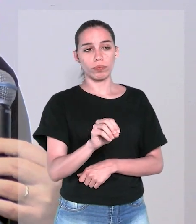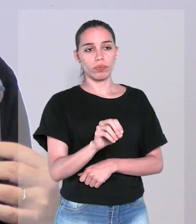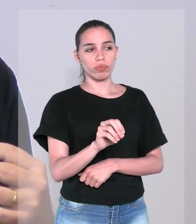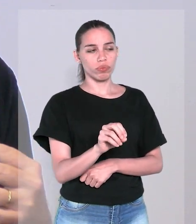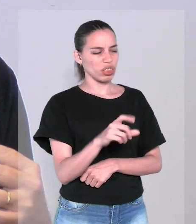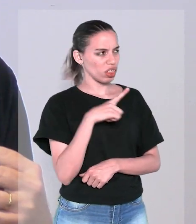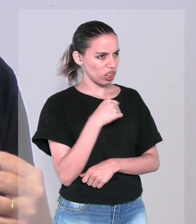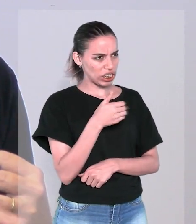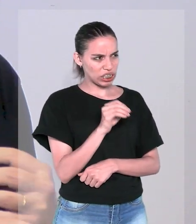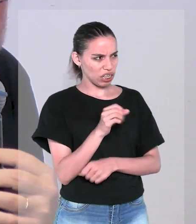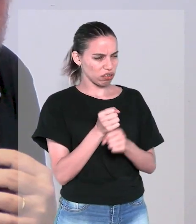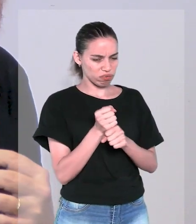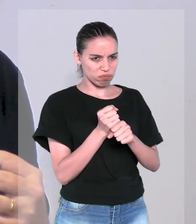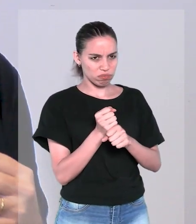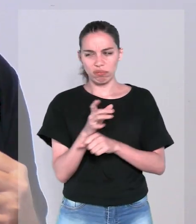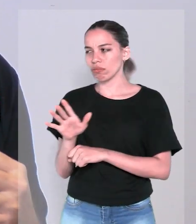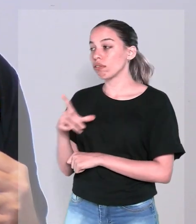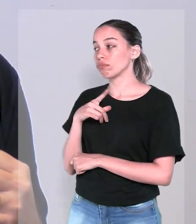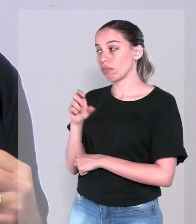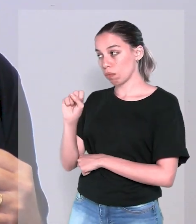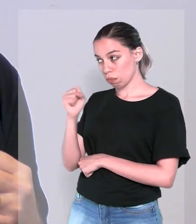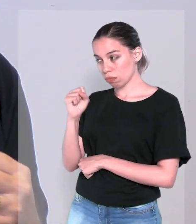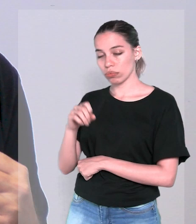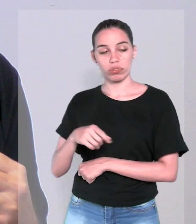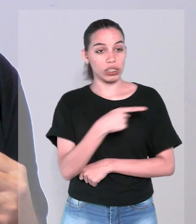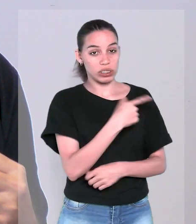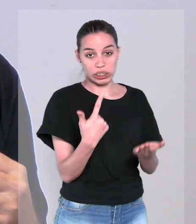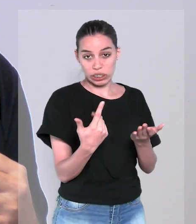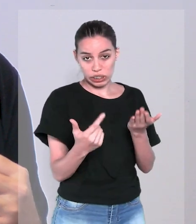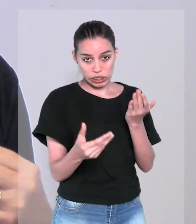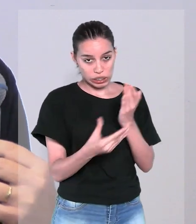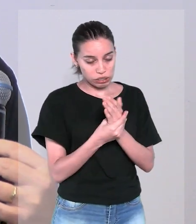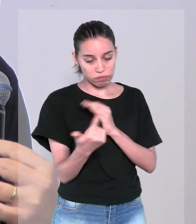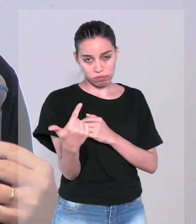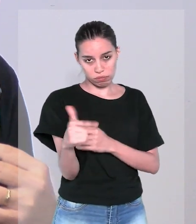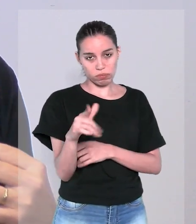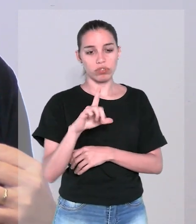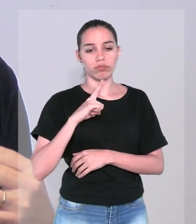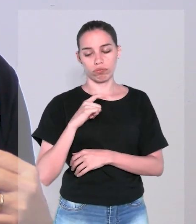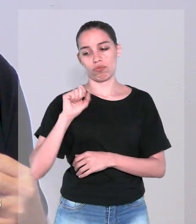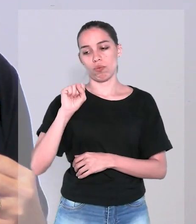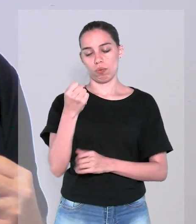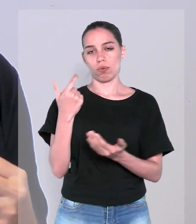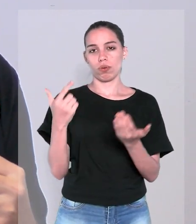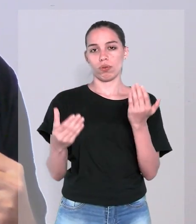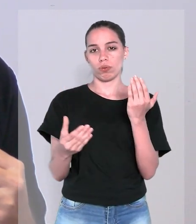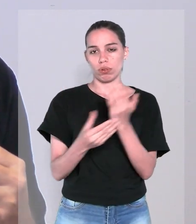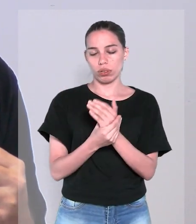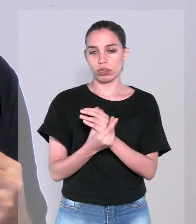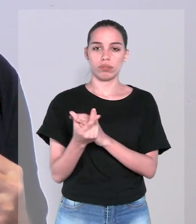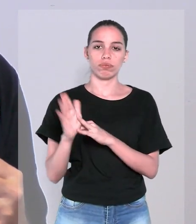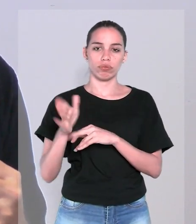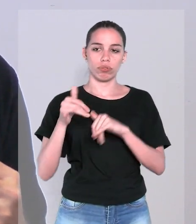Isso. O Jabuti e tudo, mas esse livro não existia. Então começou ali uma amizade de forma bastante diferente, né? Ele foi